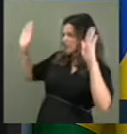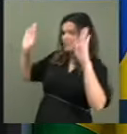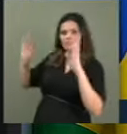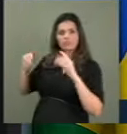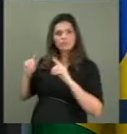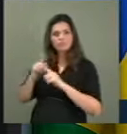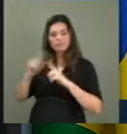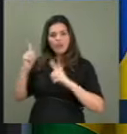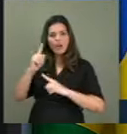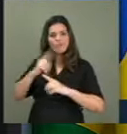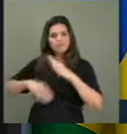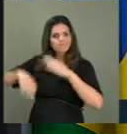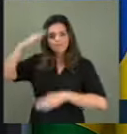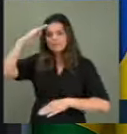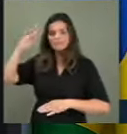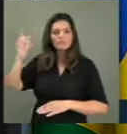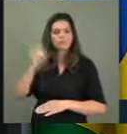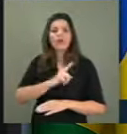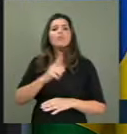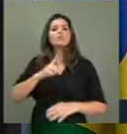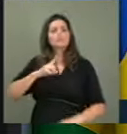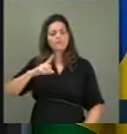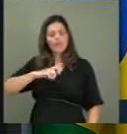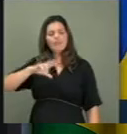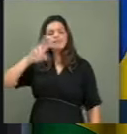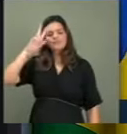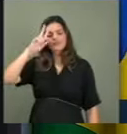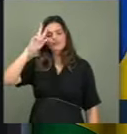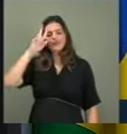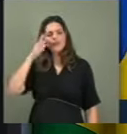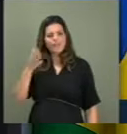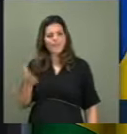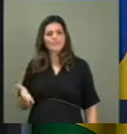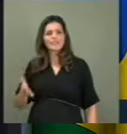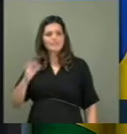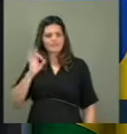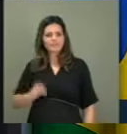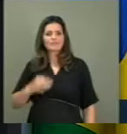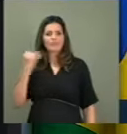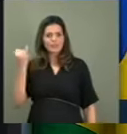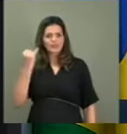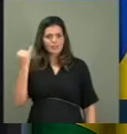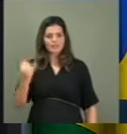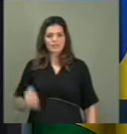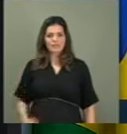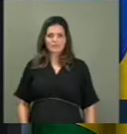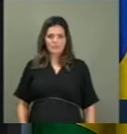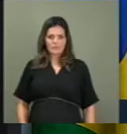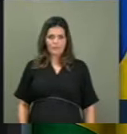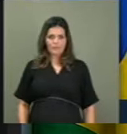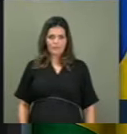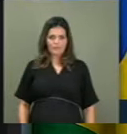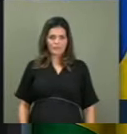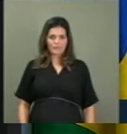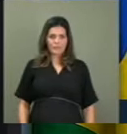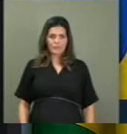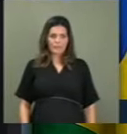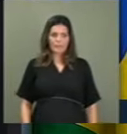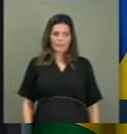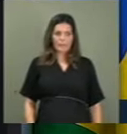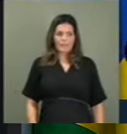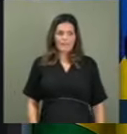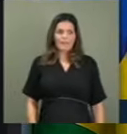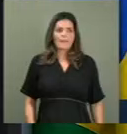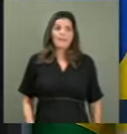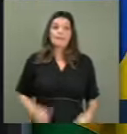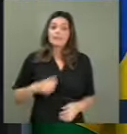alguma história para que eles recomendam. Mas eu quero entrar aqui no tema, senador Magno Malta, com relação a uma